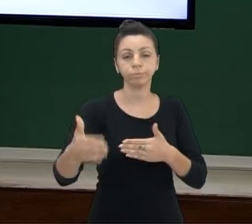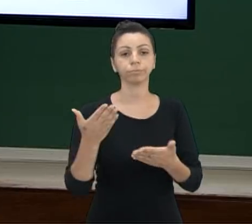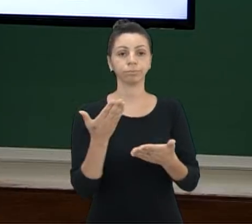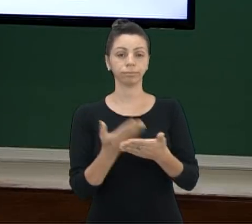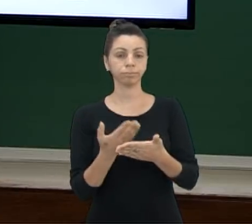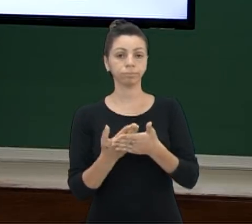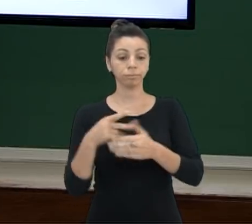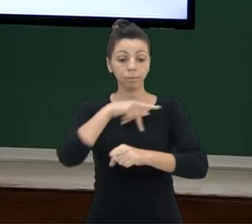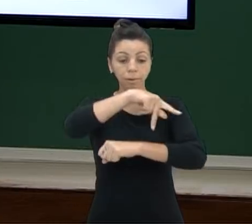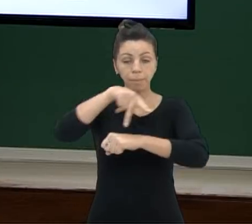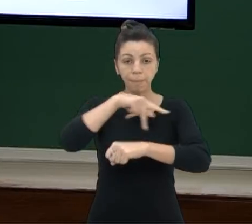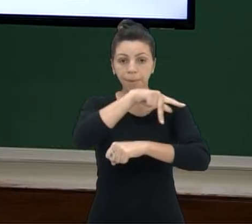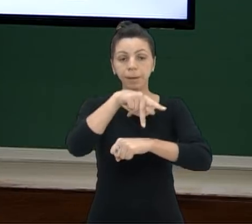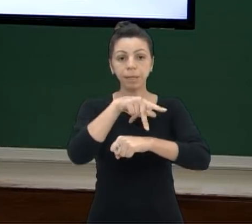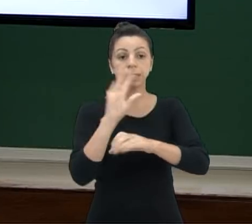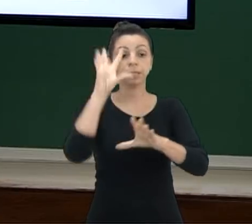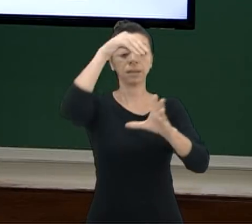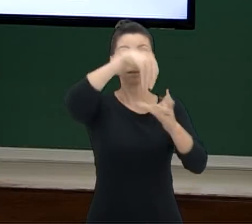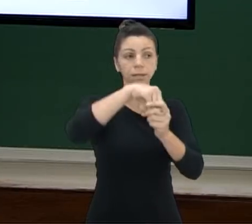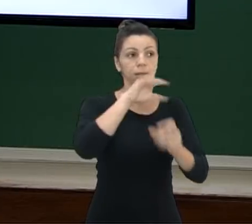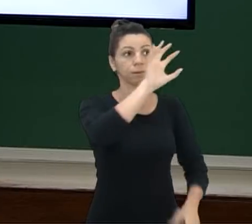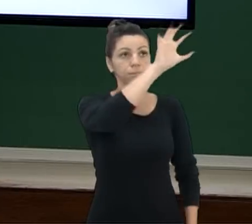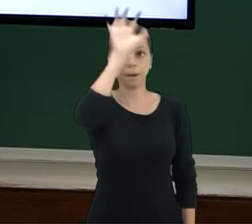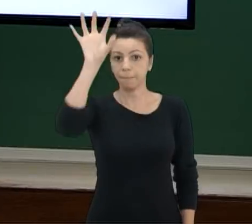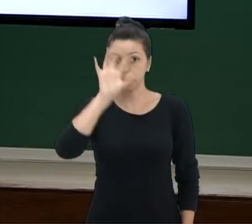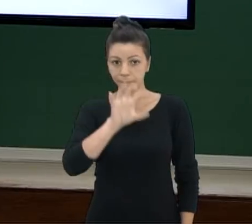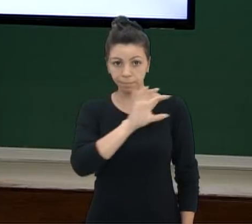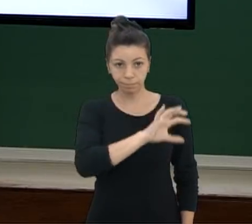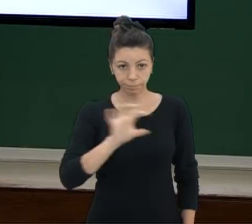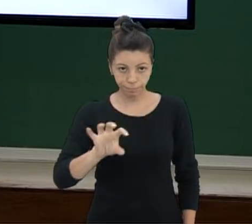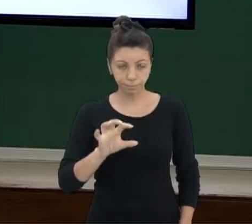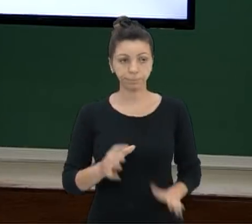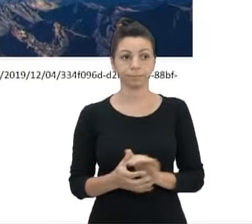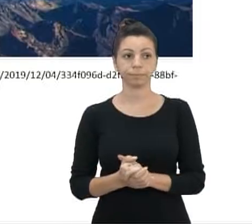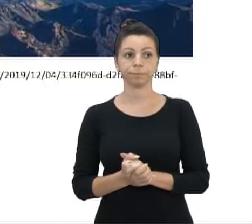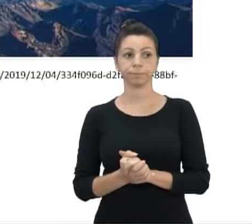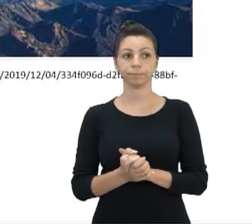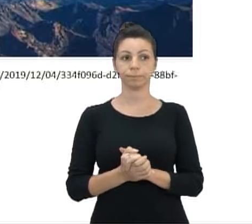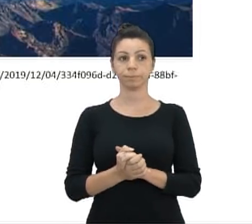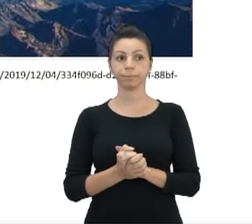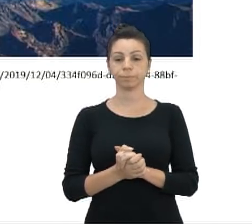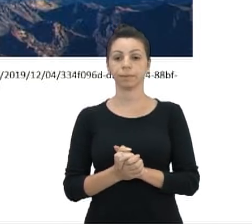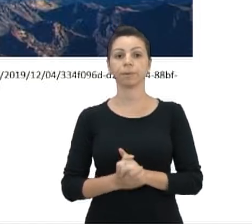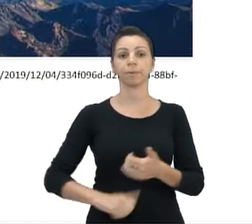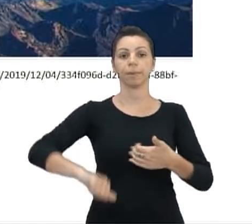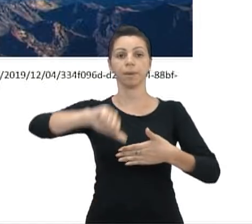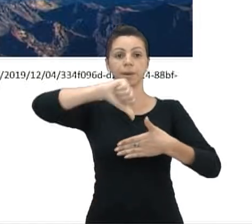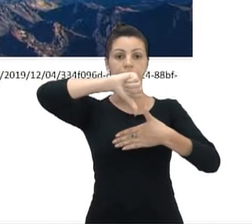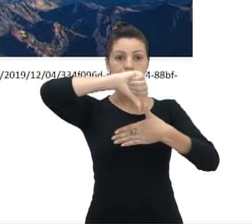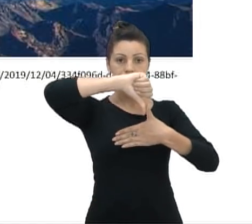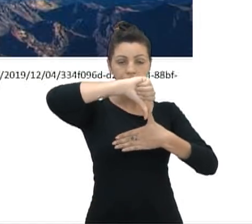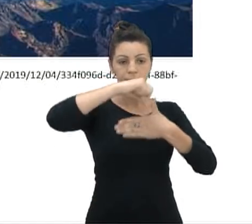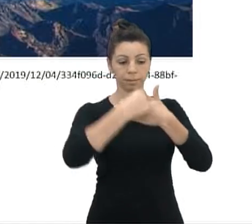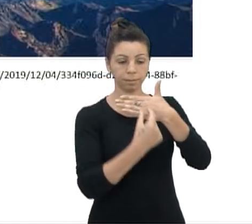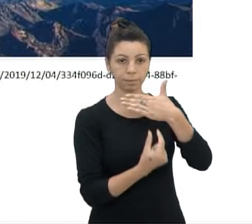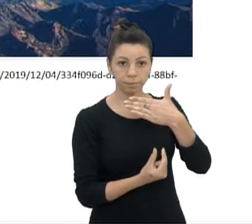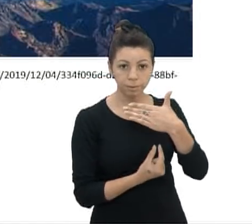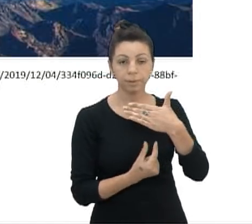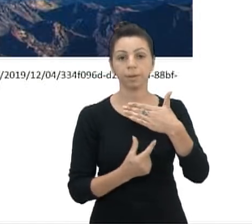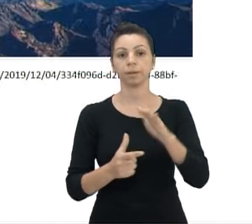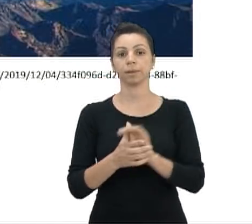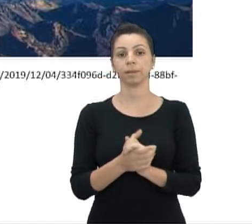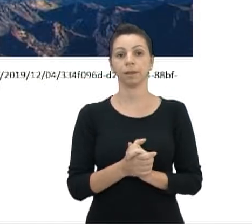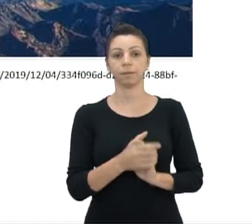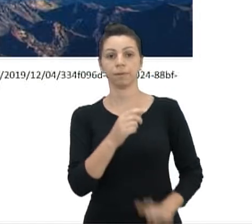que estão inseridos em cada uma dessas regiões. América Andina, aqui Venezuela,